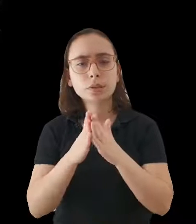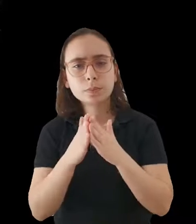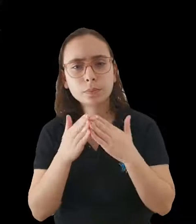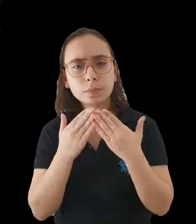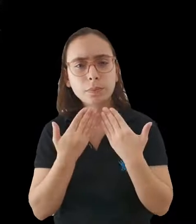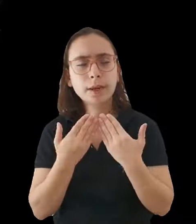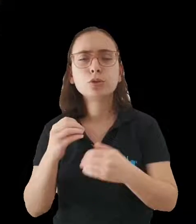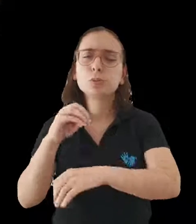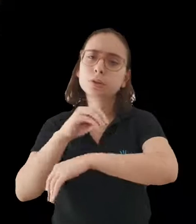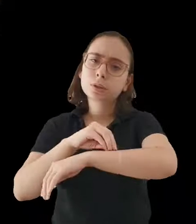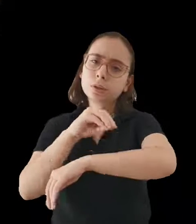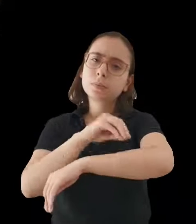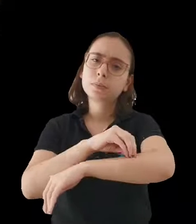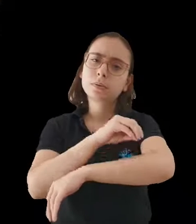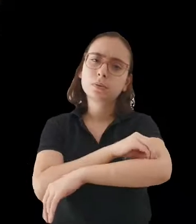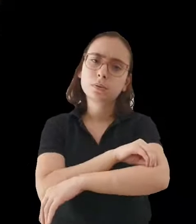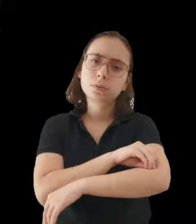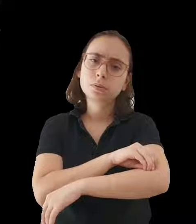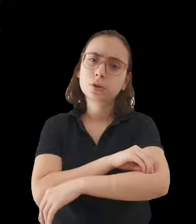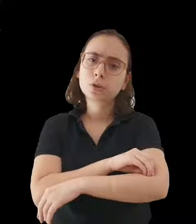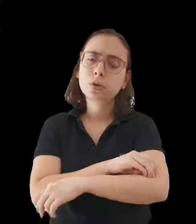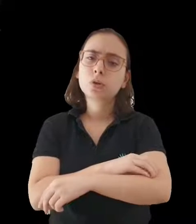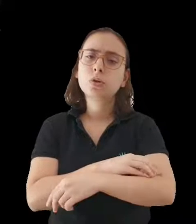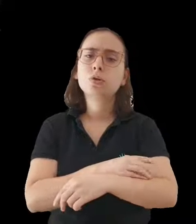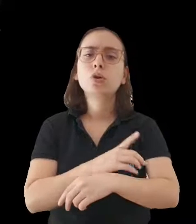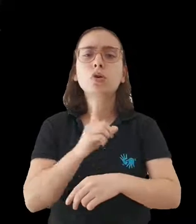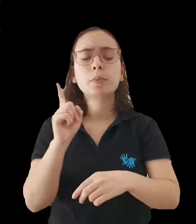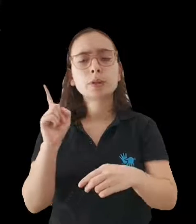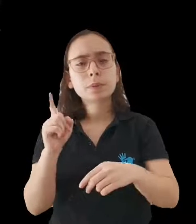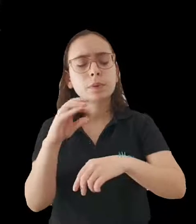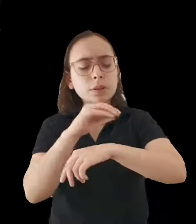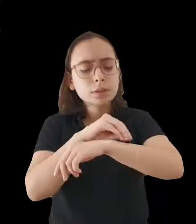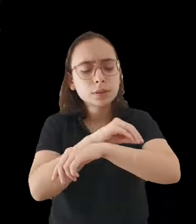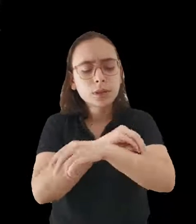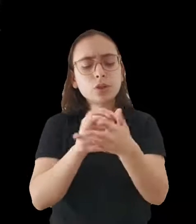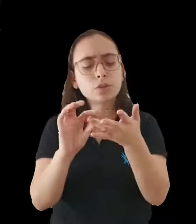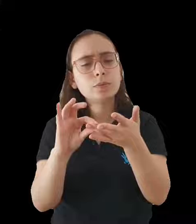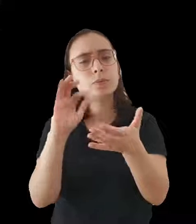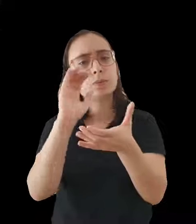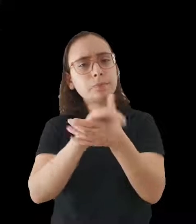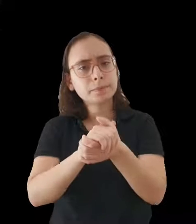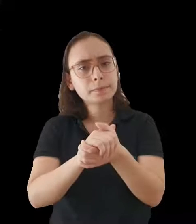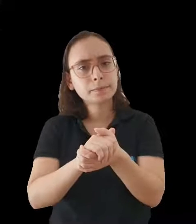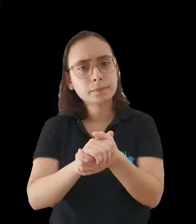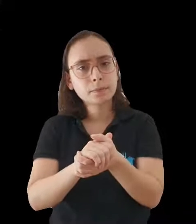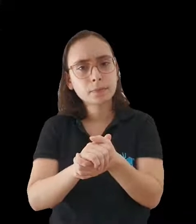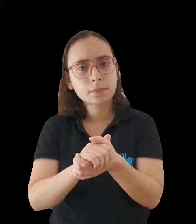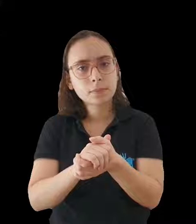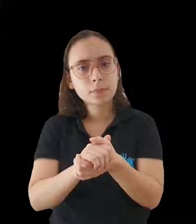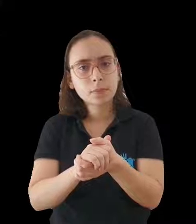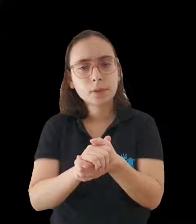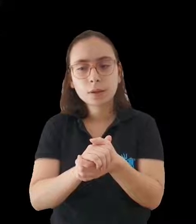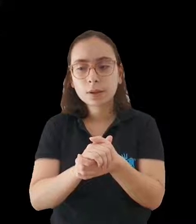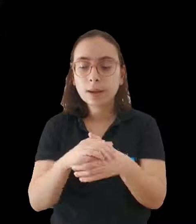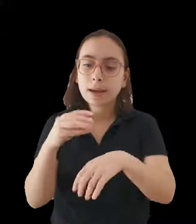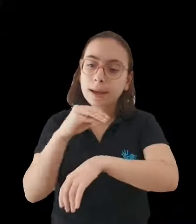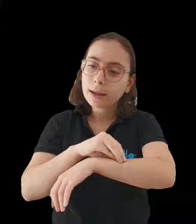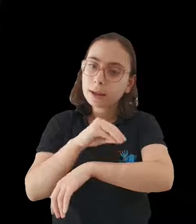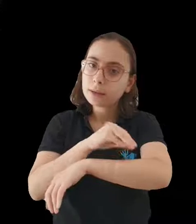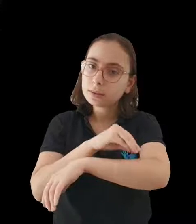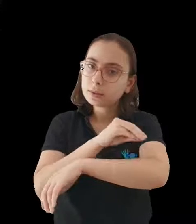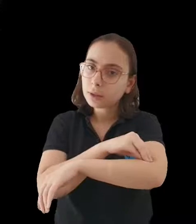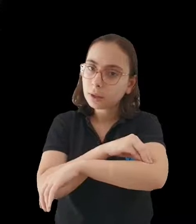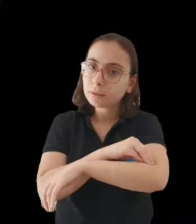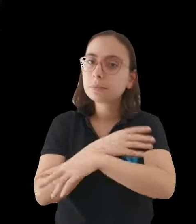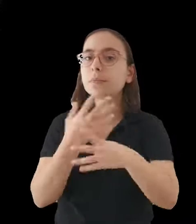sapona que uma sapinha seja a esposa dele, se case com ele. Então, vocês vão pegar a sapinha, a sapinha que